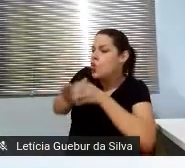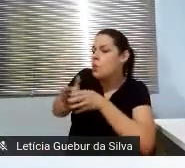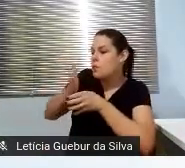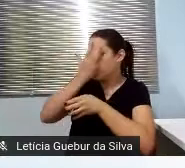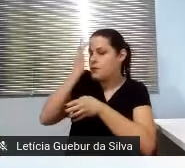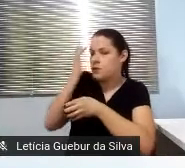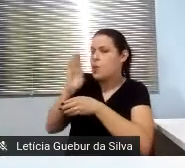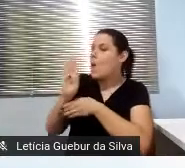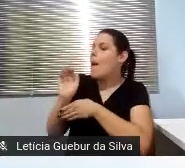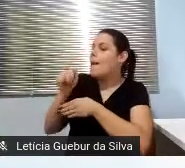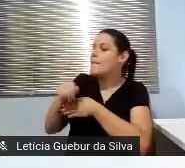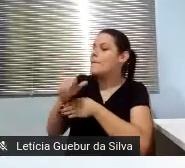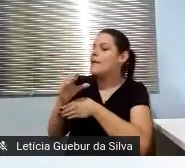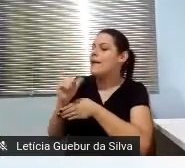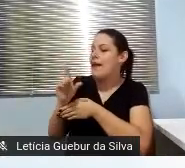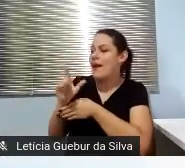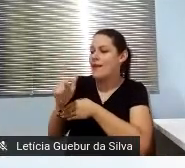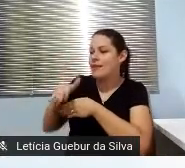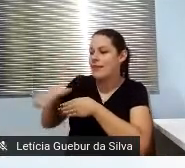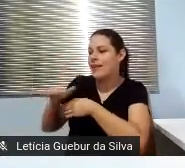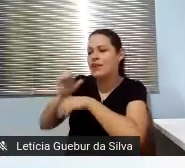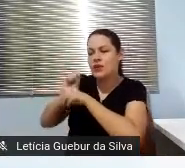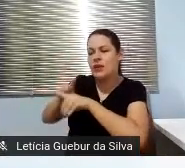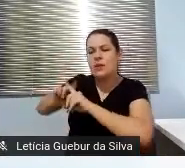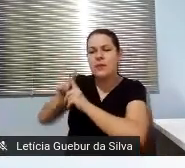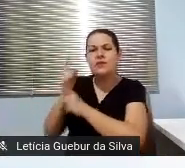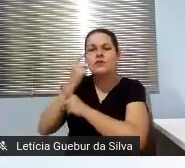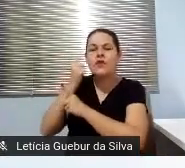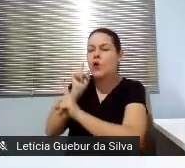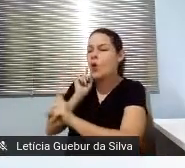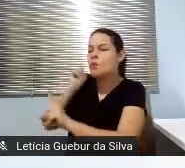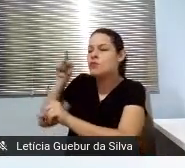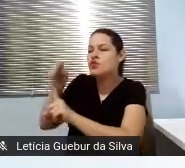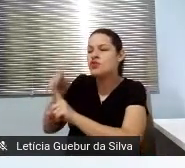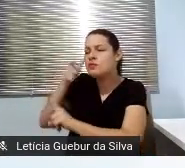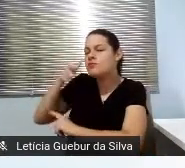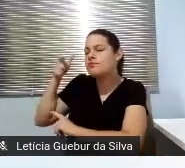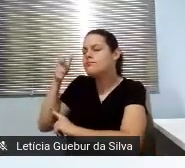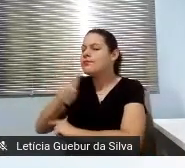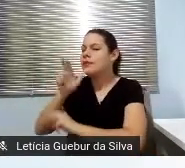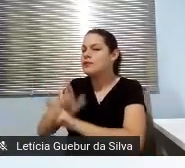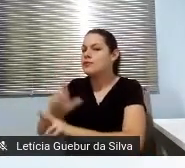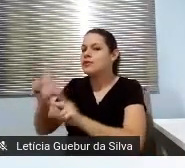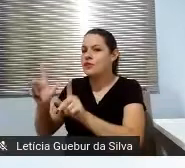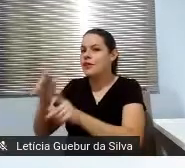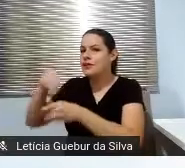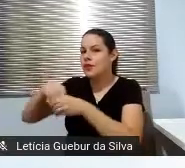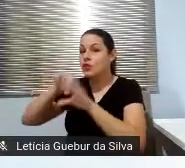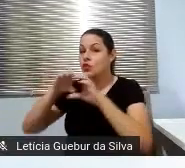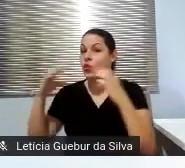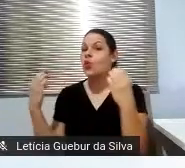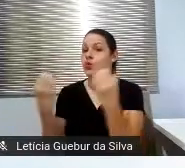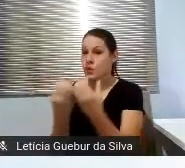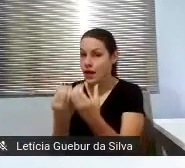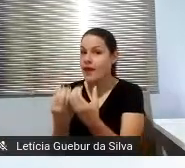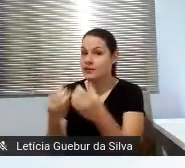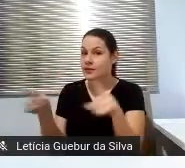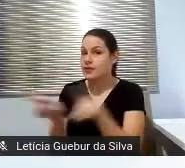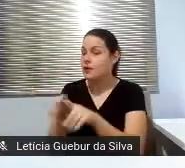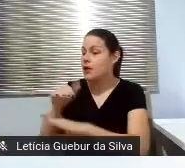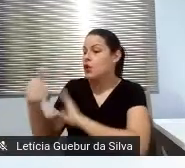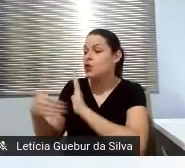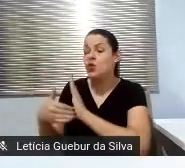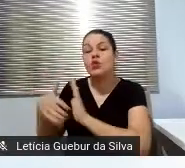dizer que é uma bancada da área de educação, mas até que ponto essa bancada de área de educação, dentro do Congresso e também atuando dentro do Poder